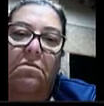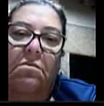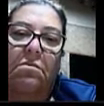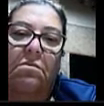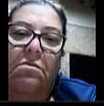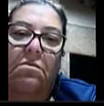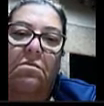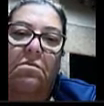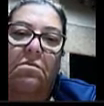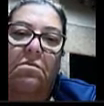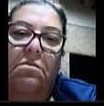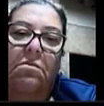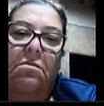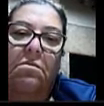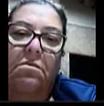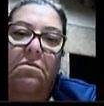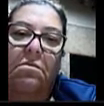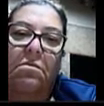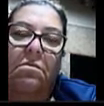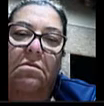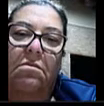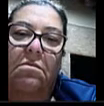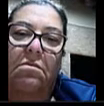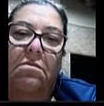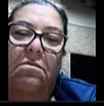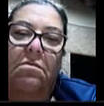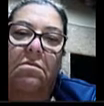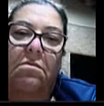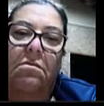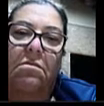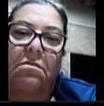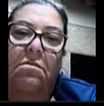na Neurologia e Neurociências, aqui no HC.